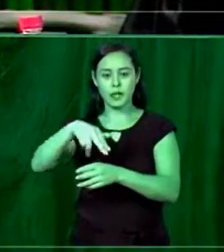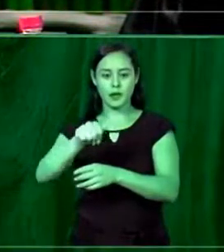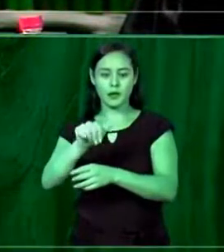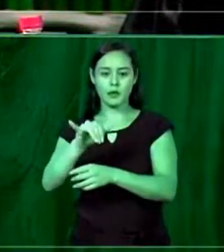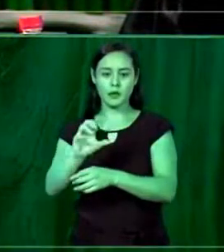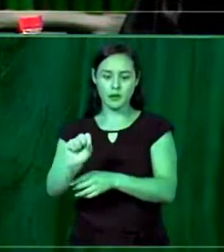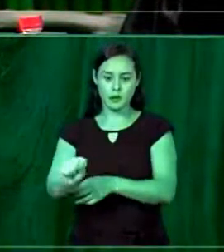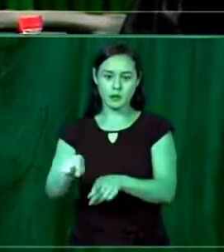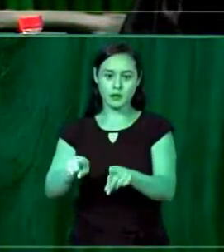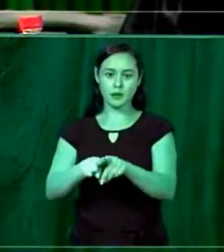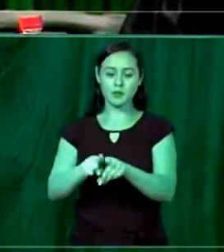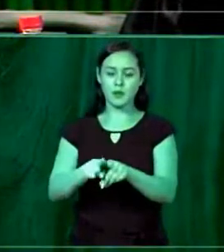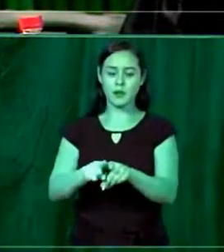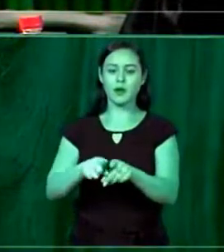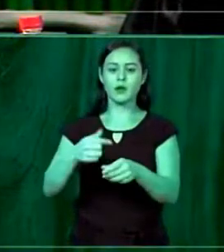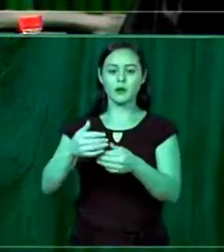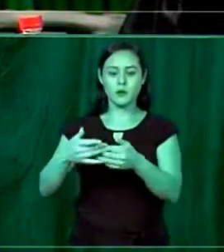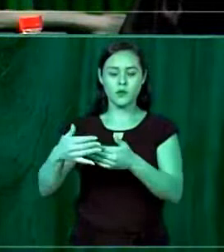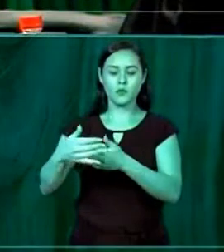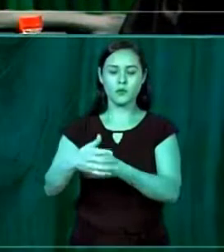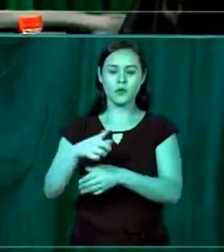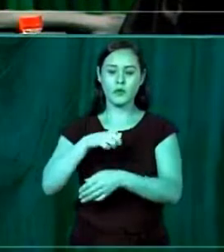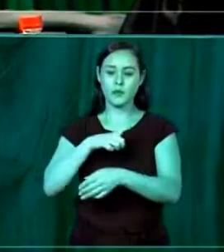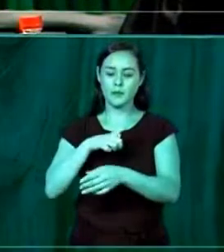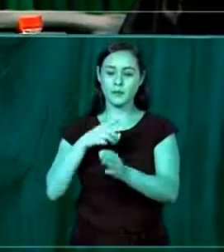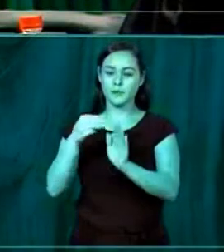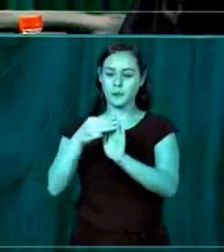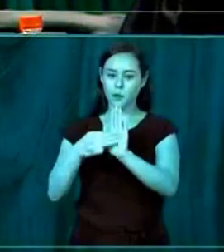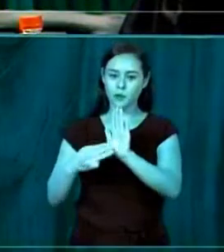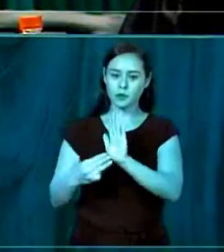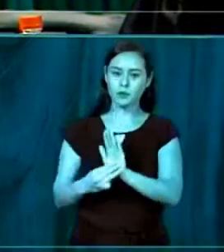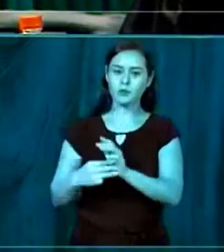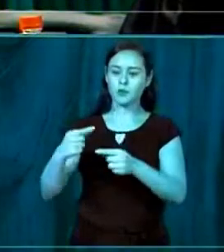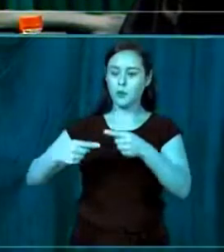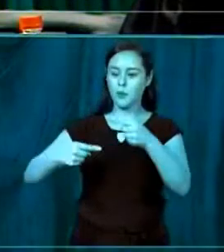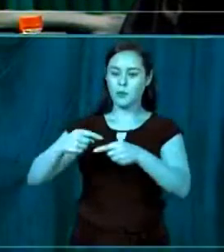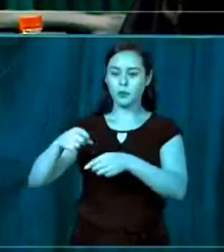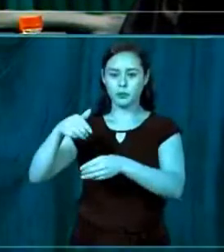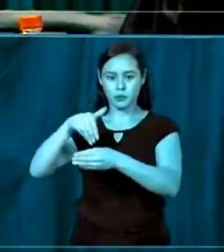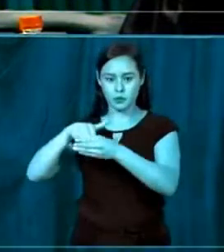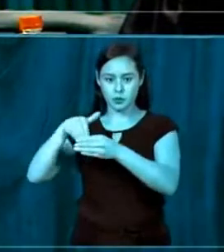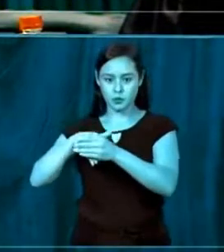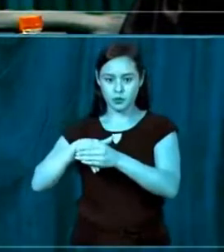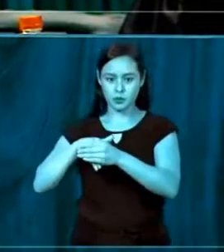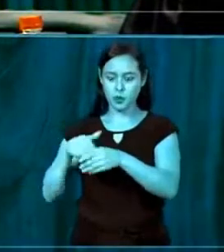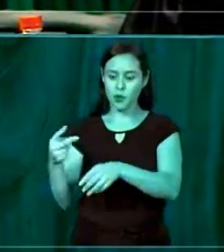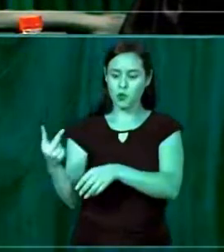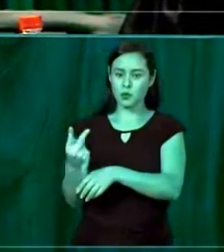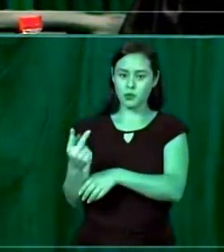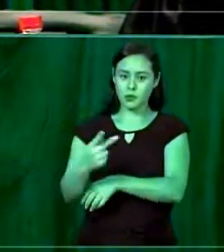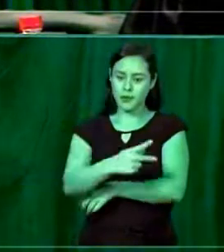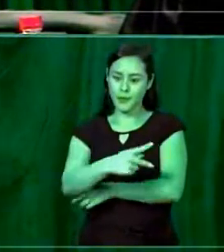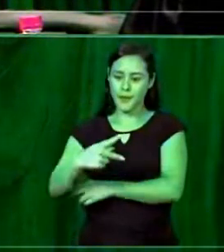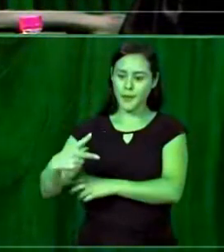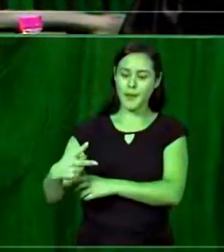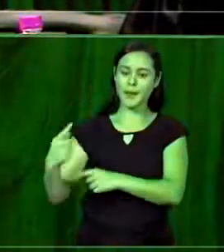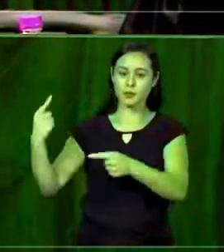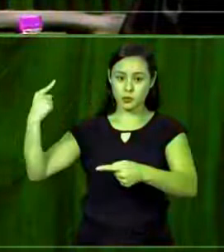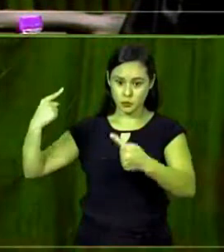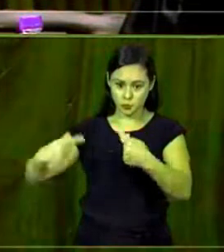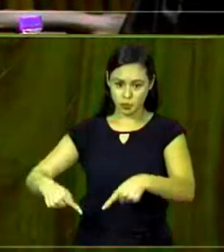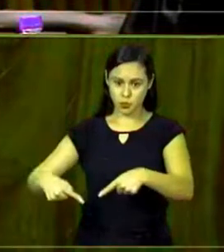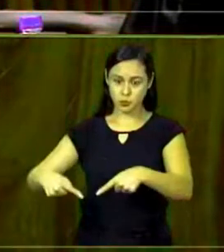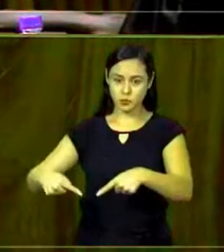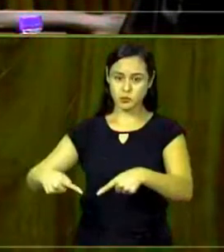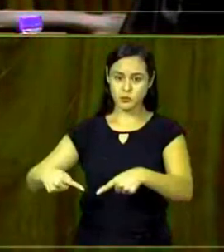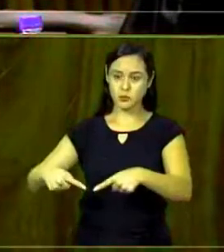posicionamento de conteúdos políticos eleitorais, especialmente envolvendo os candidatos disputantes, seus